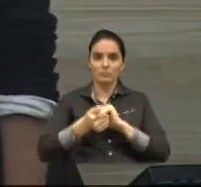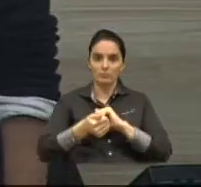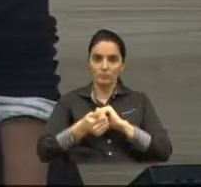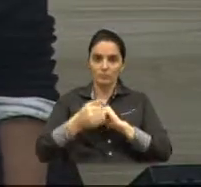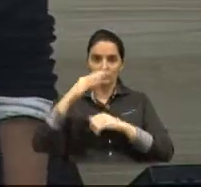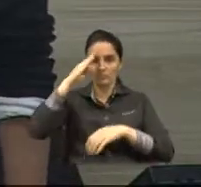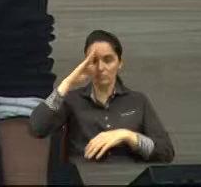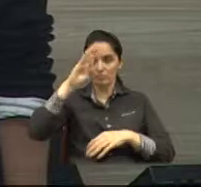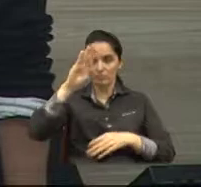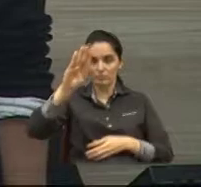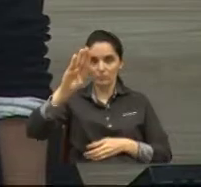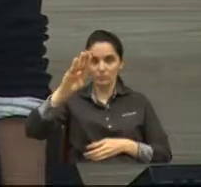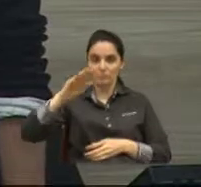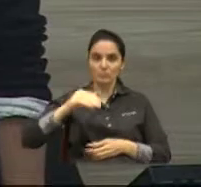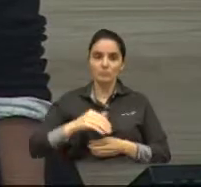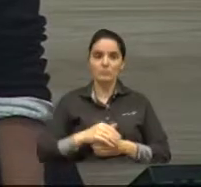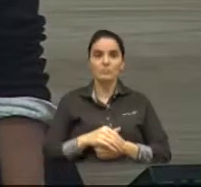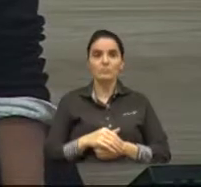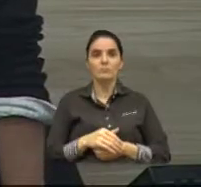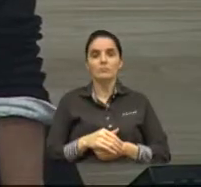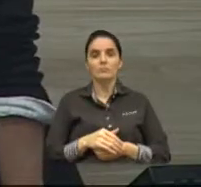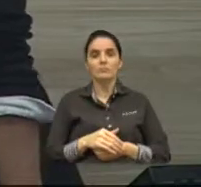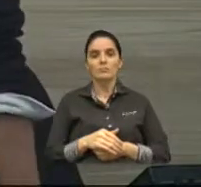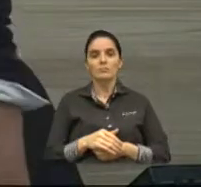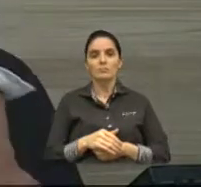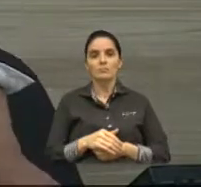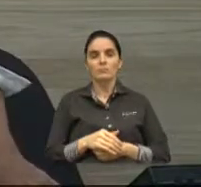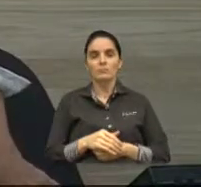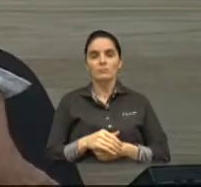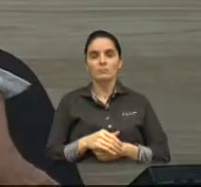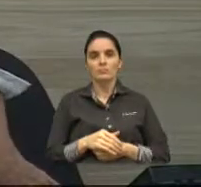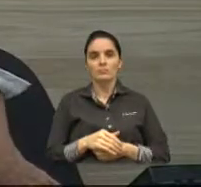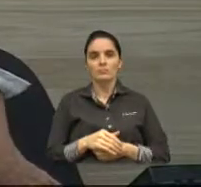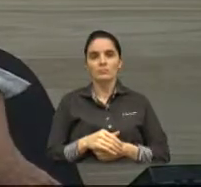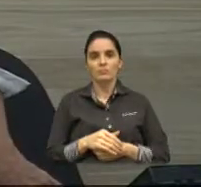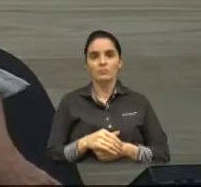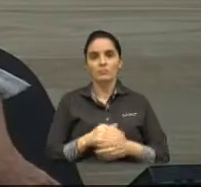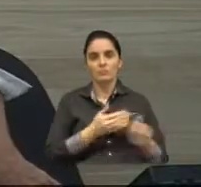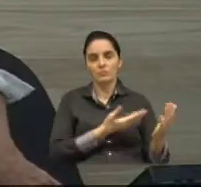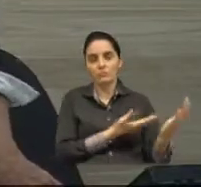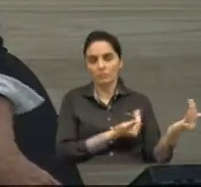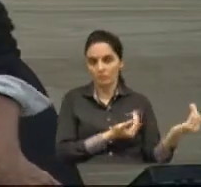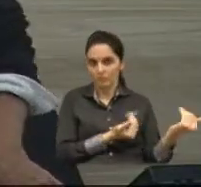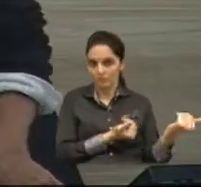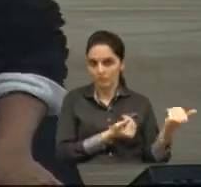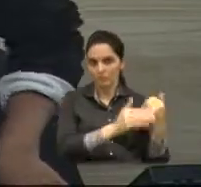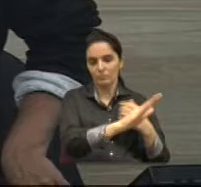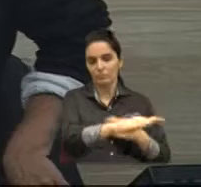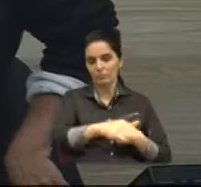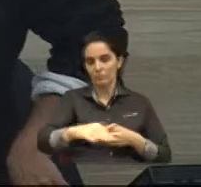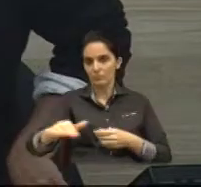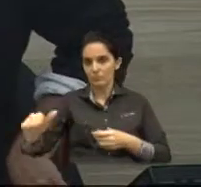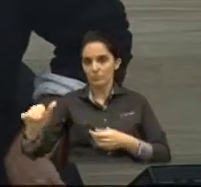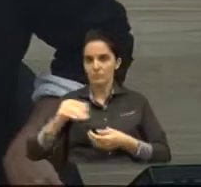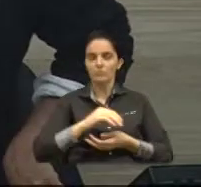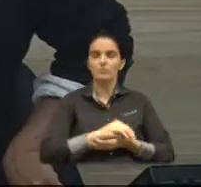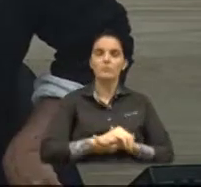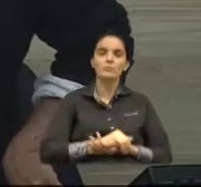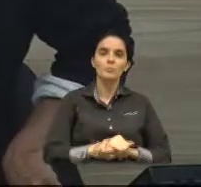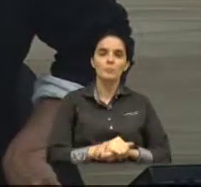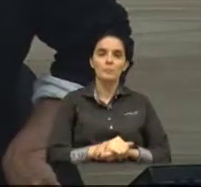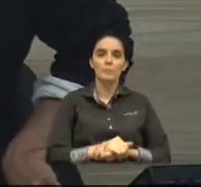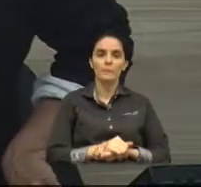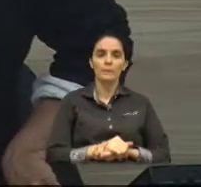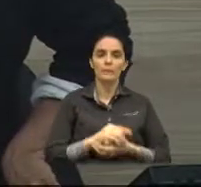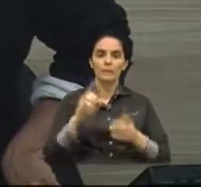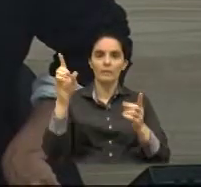principalmente na fase de formação de nossas crianças e nossos adolescentes. Esse